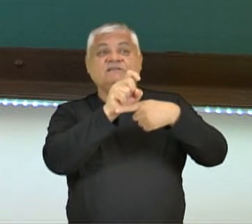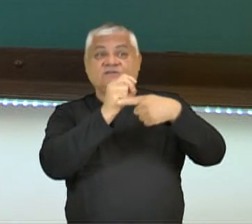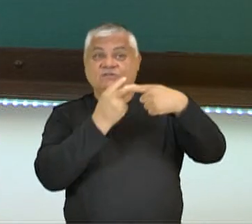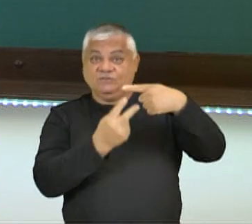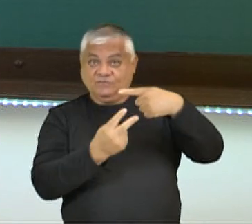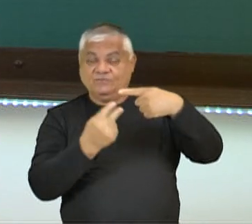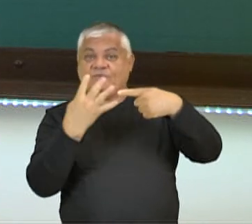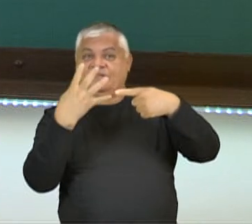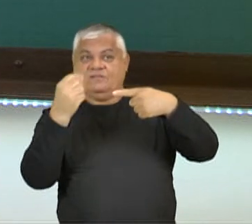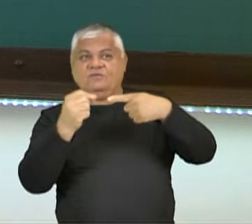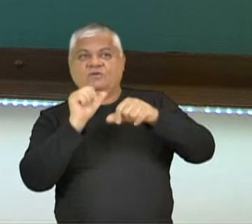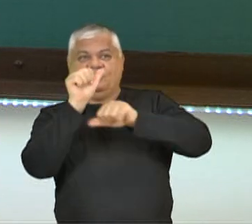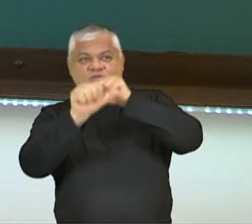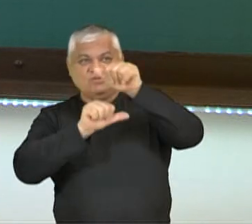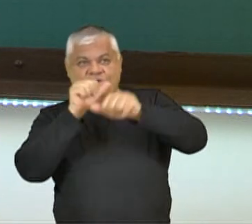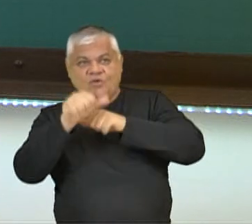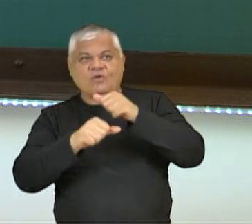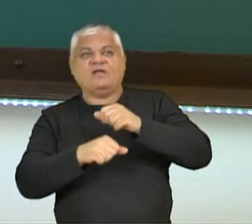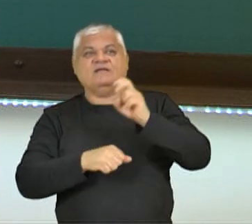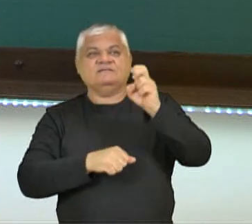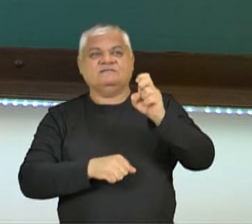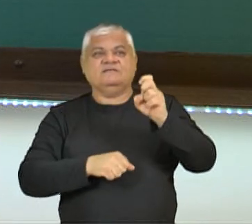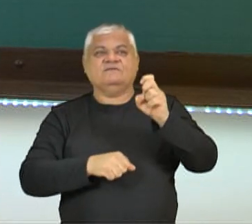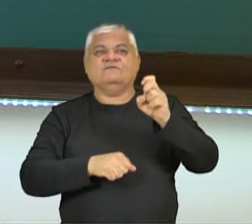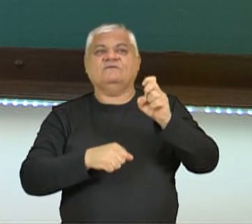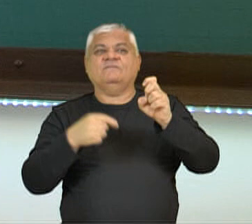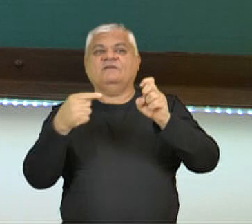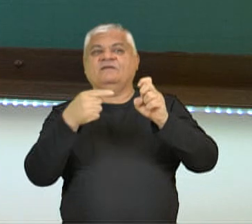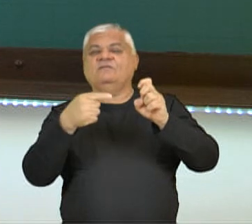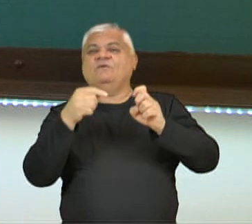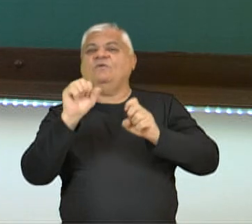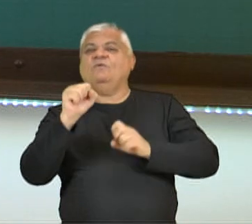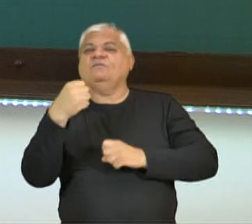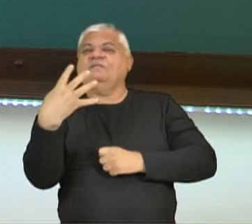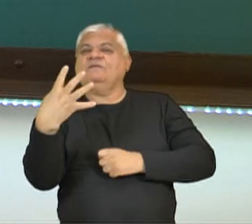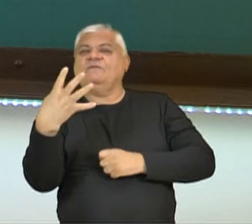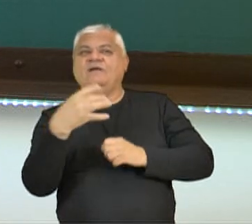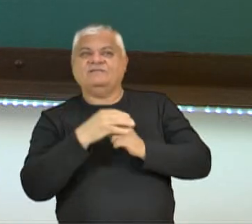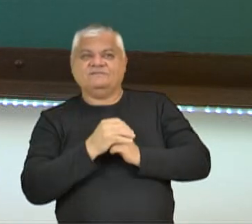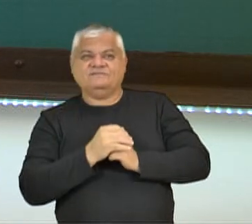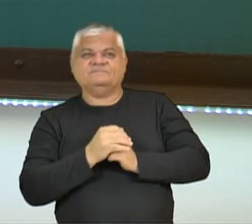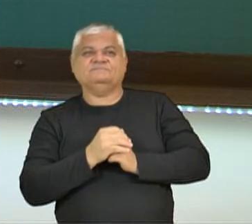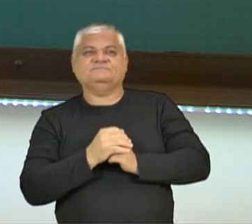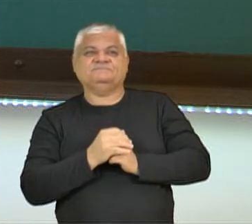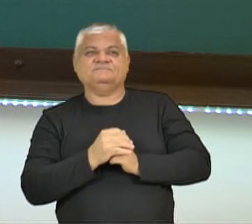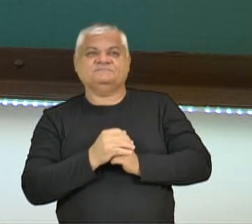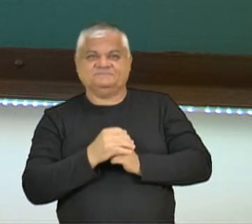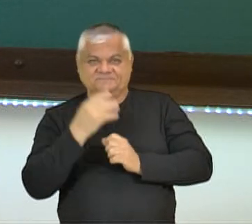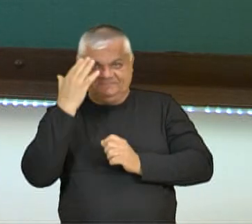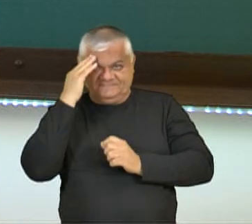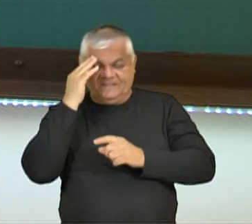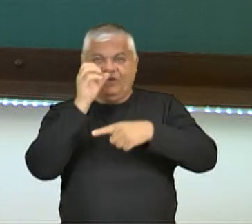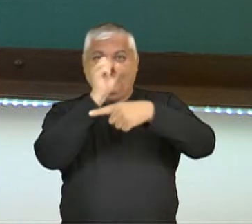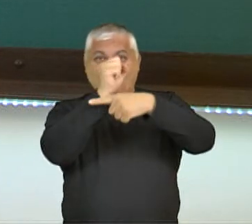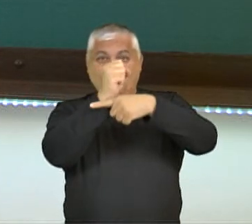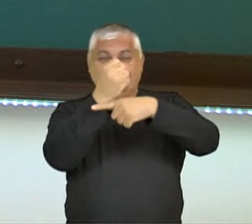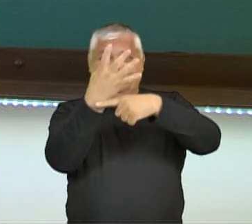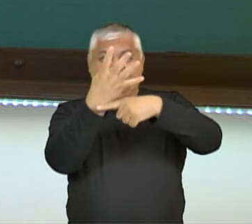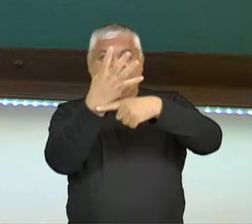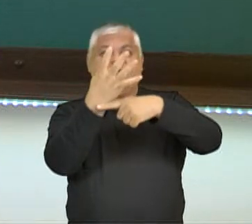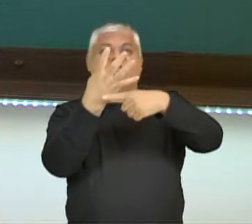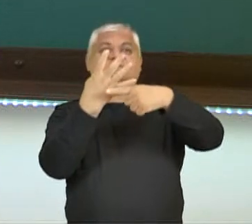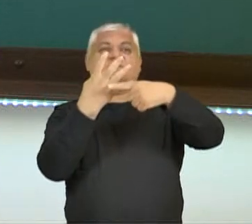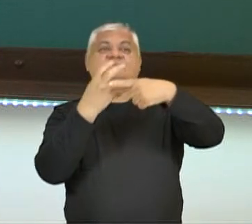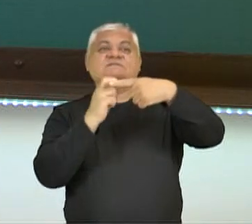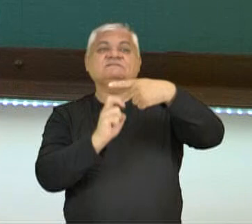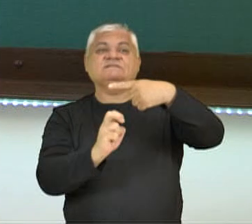passa multiplicando, dá 84. E por último, o 5 que está multiplicando passa dividindo. Significa que o